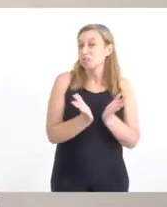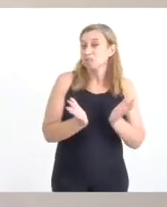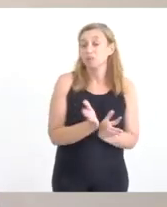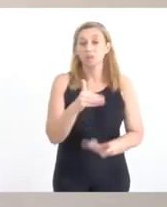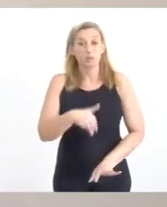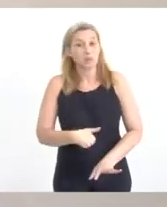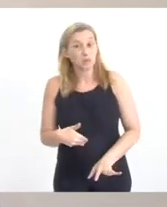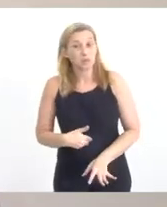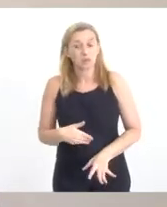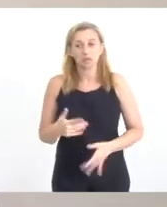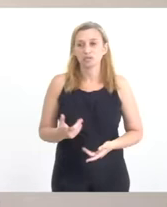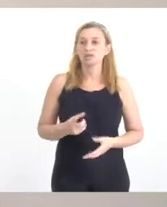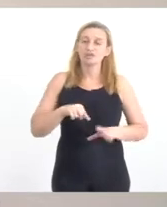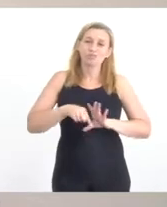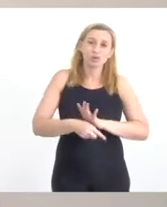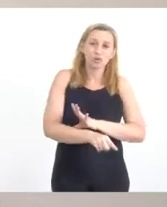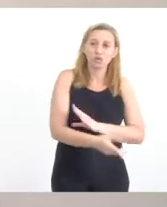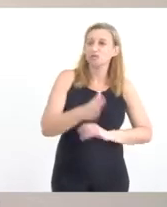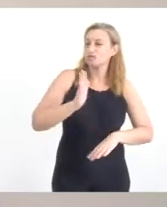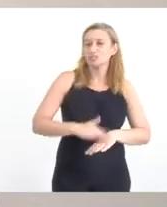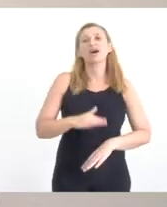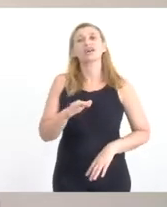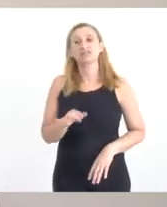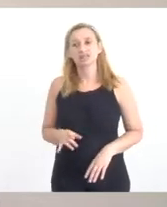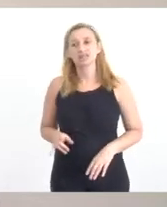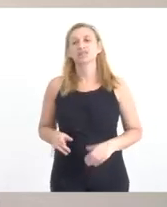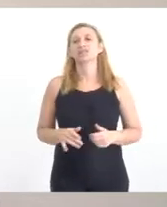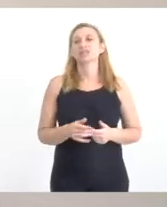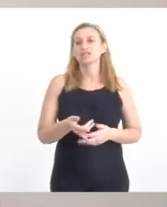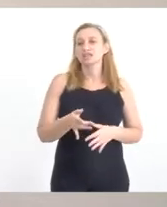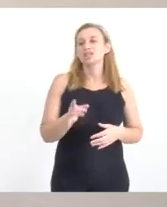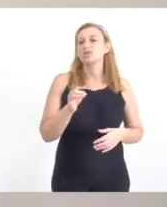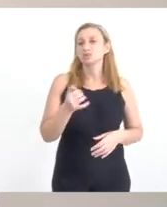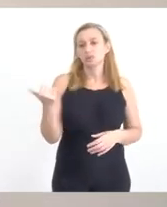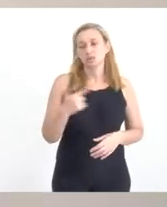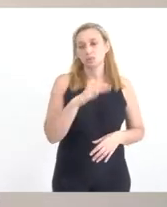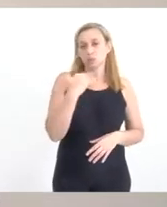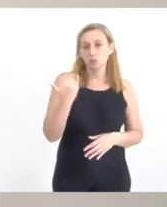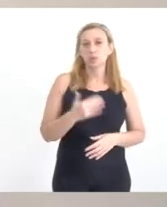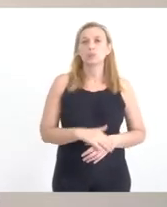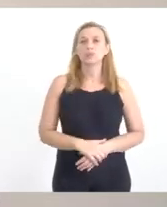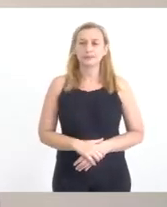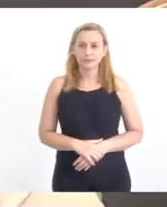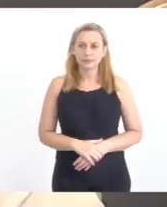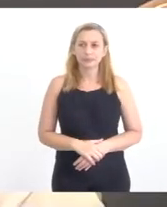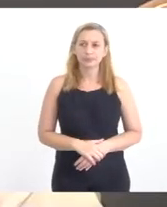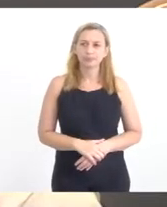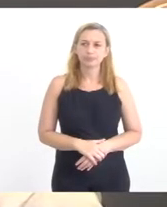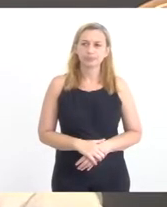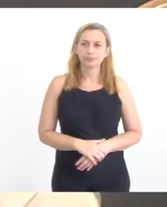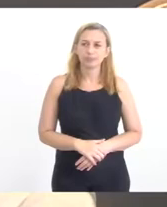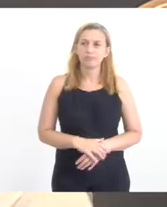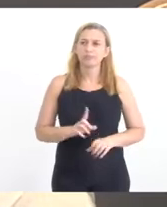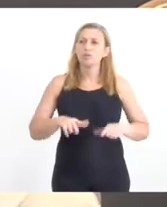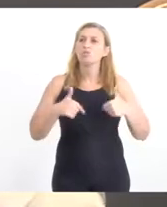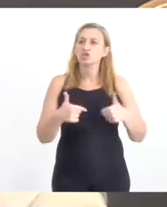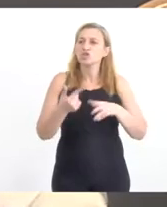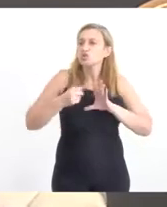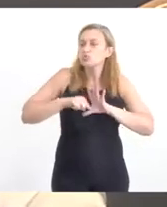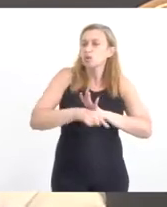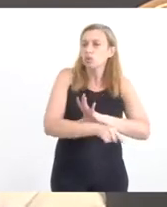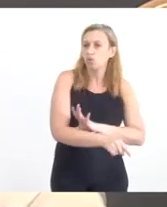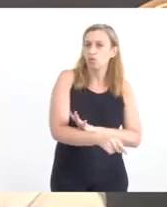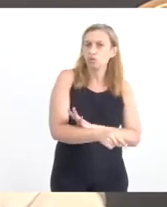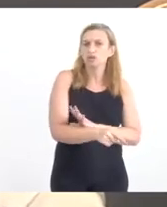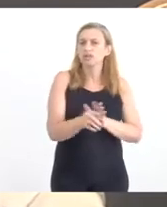para fome eles vão muito além das trágicas mortes eles têm um efeito profundo